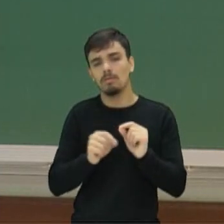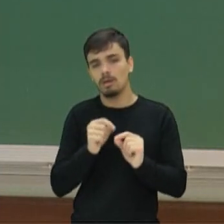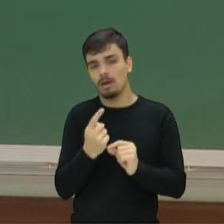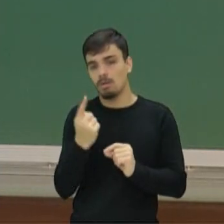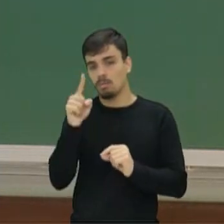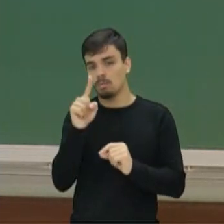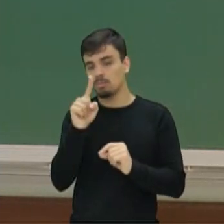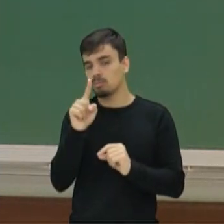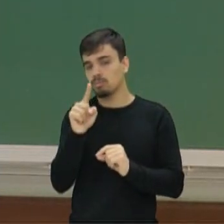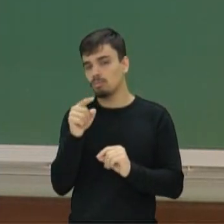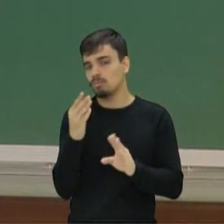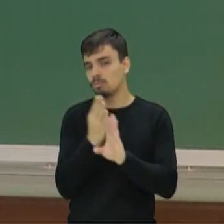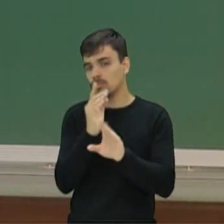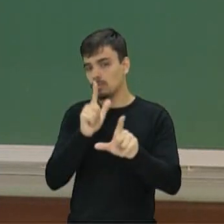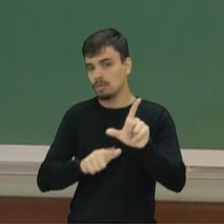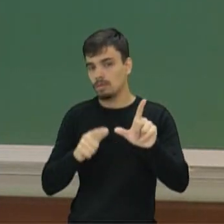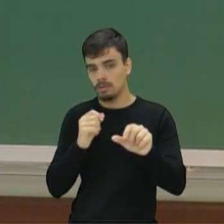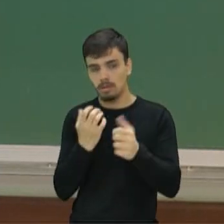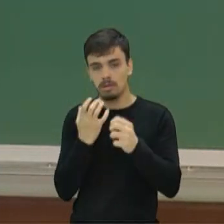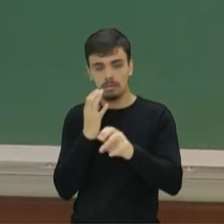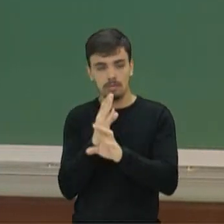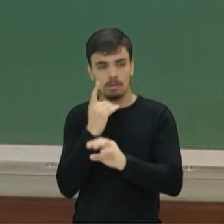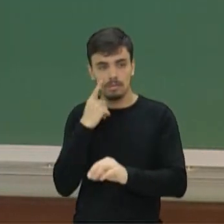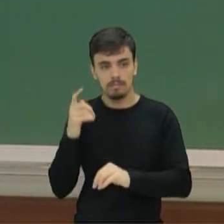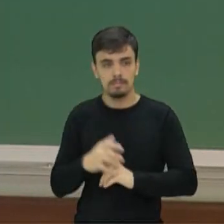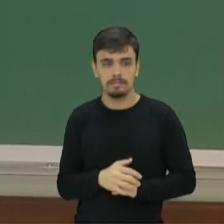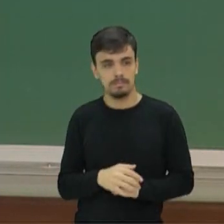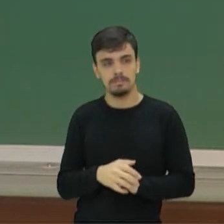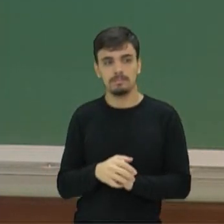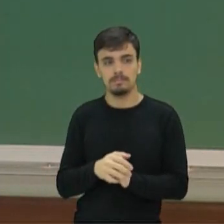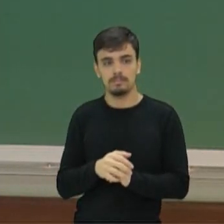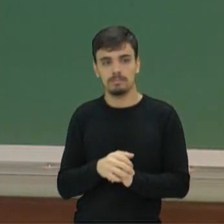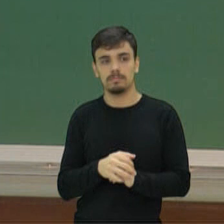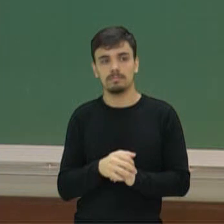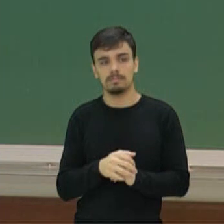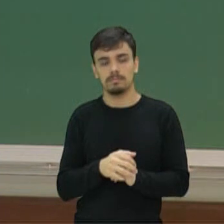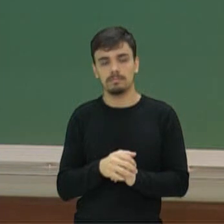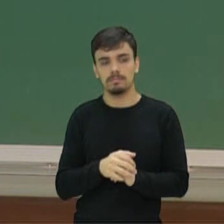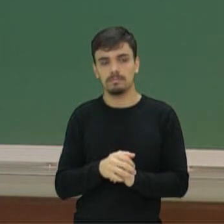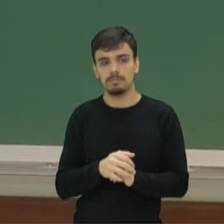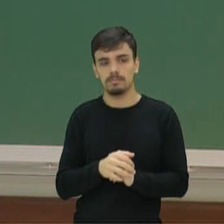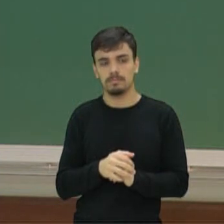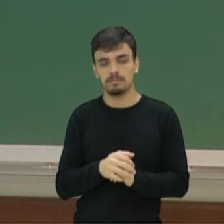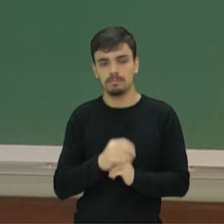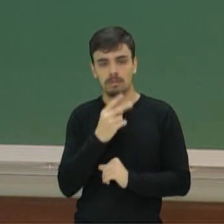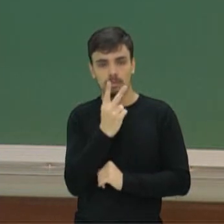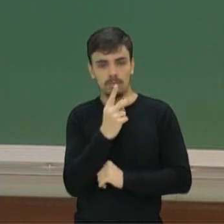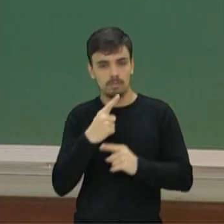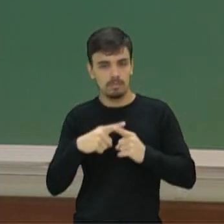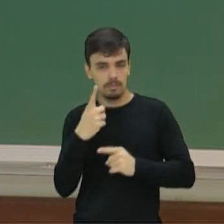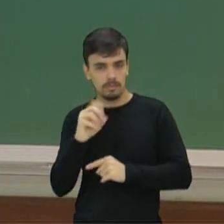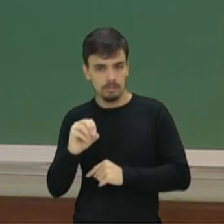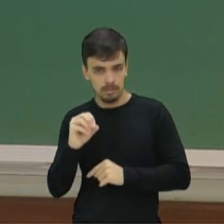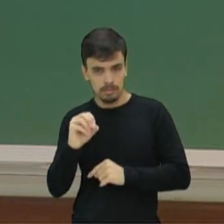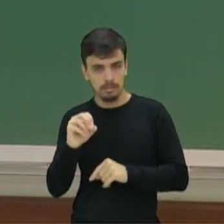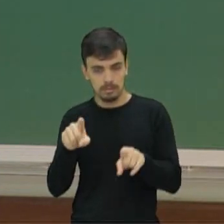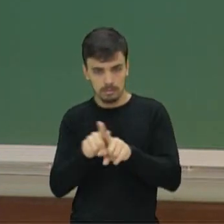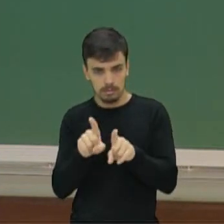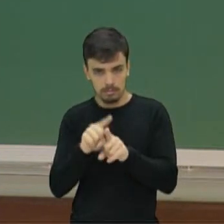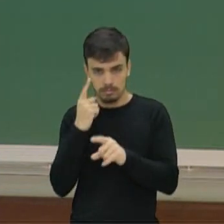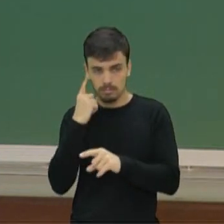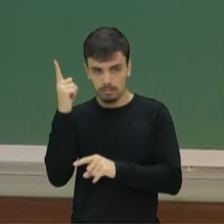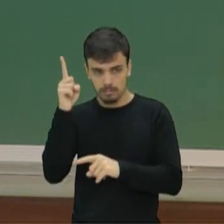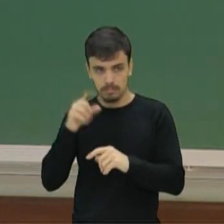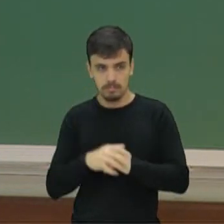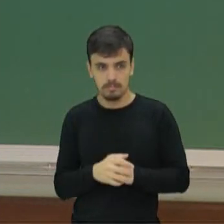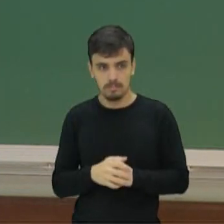U. Substituindo, pessoal, o trabalho 4 vezes 10 na menos 3, a carga 2 vezes 10 na menos 7, o 2 vezes